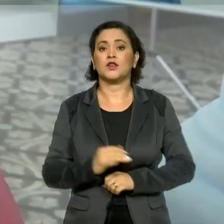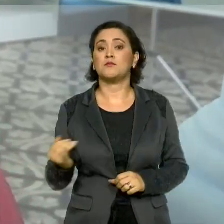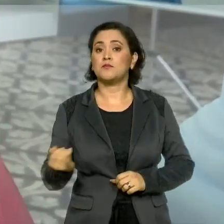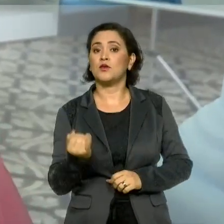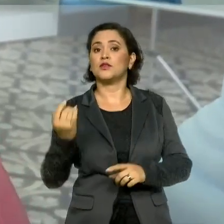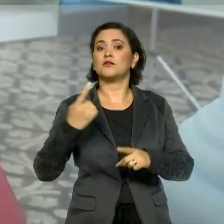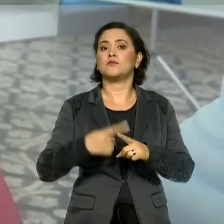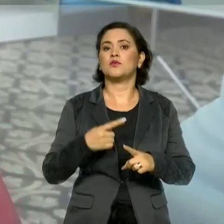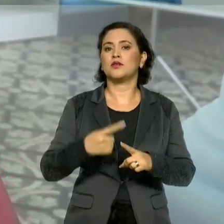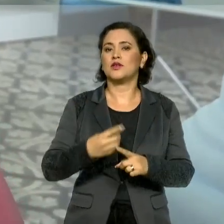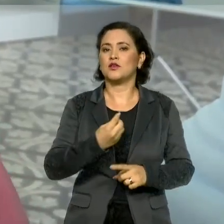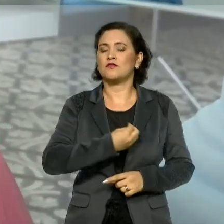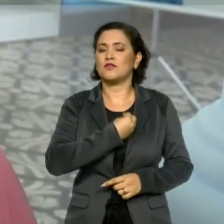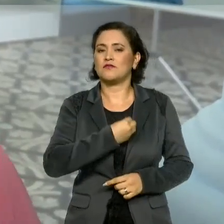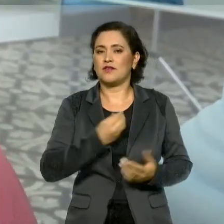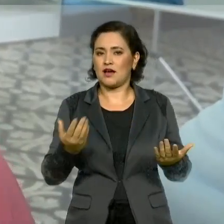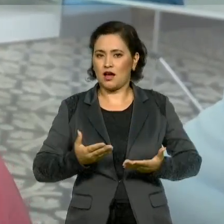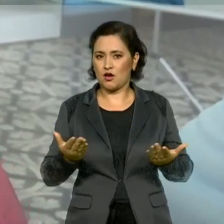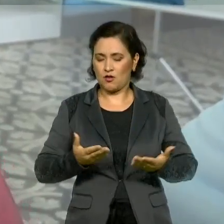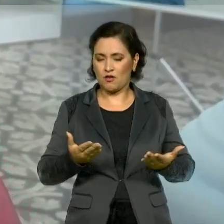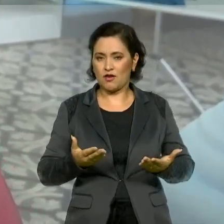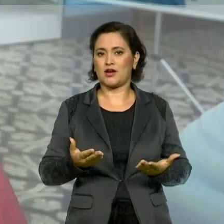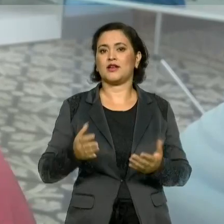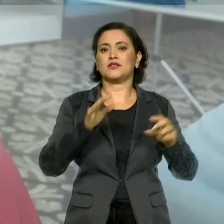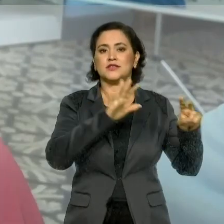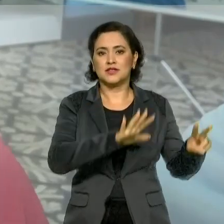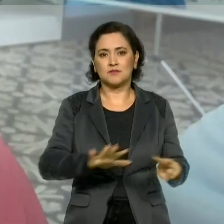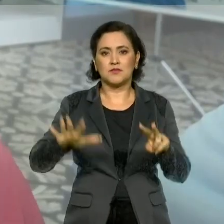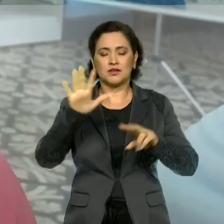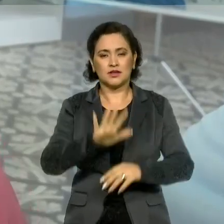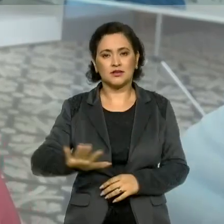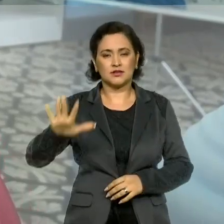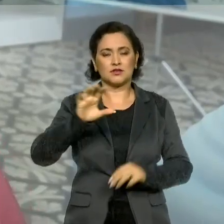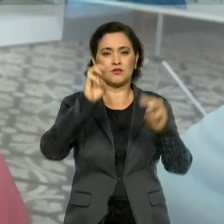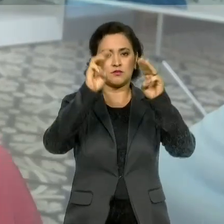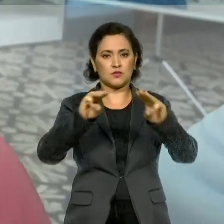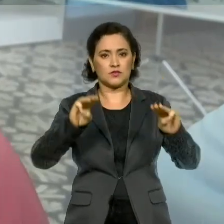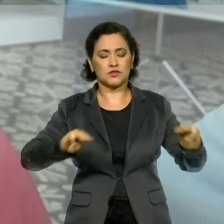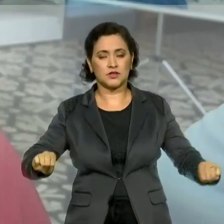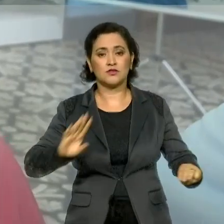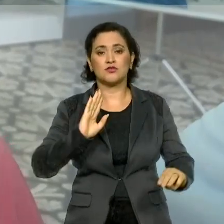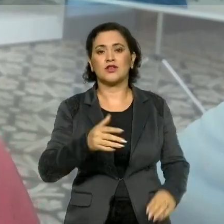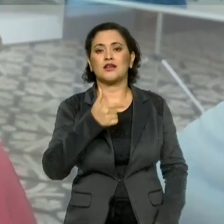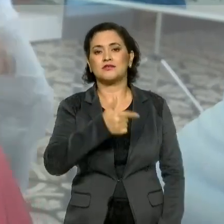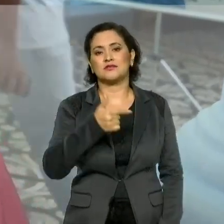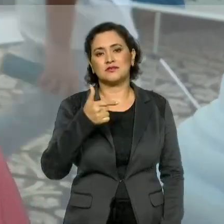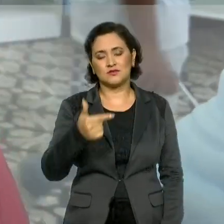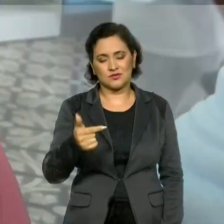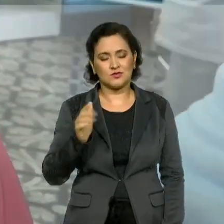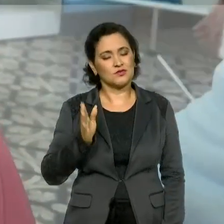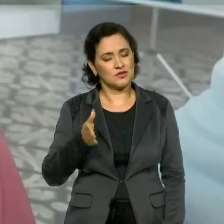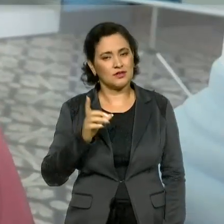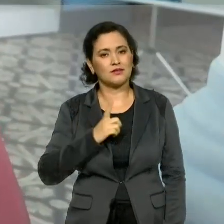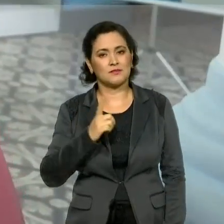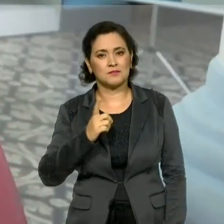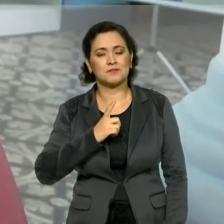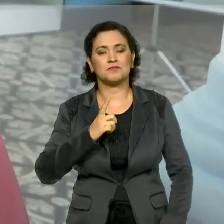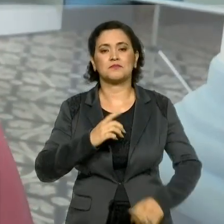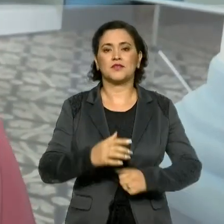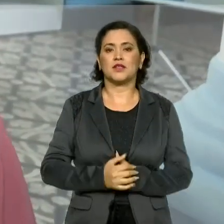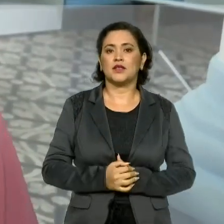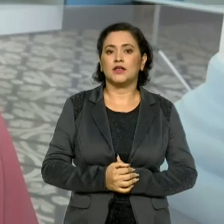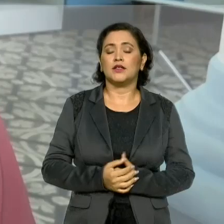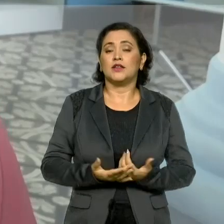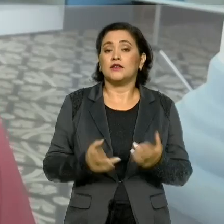a gente está vivendo da semana nacional do rus que neste ano comemora sua 22ª edição e traz pra gente